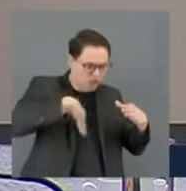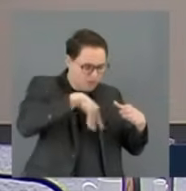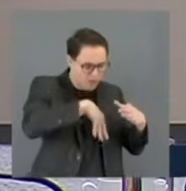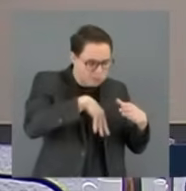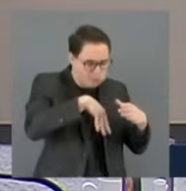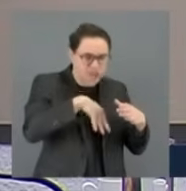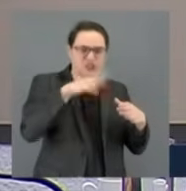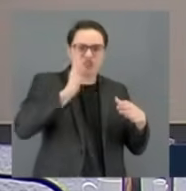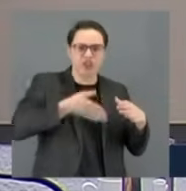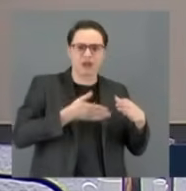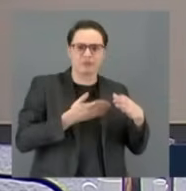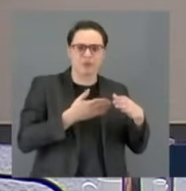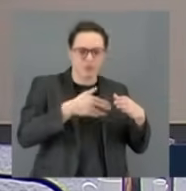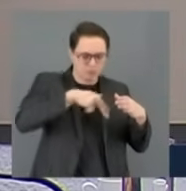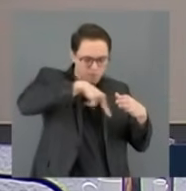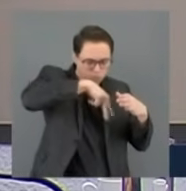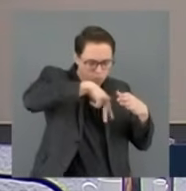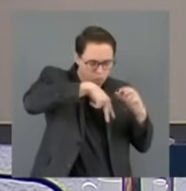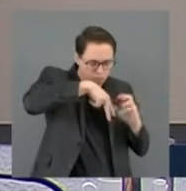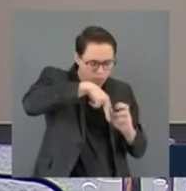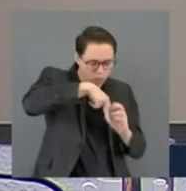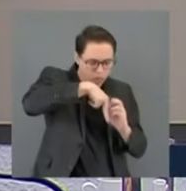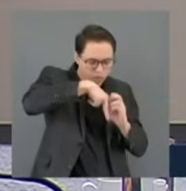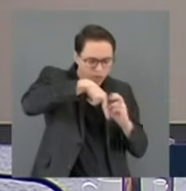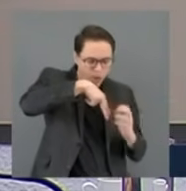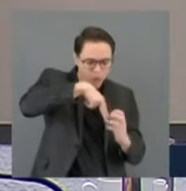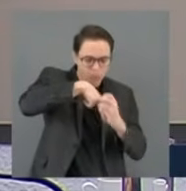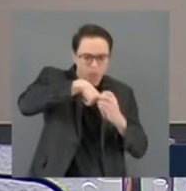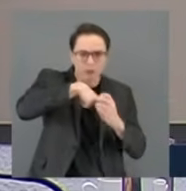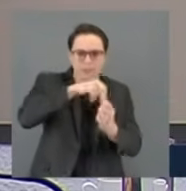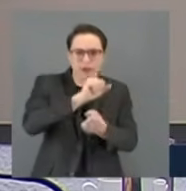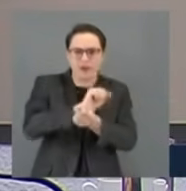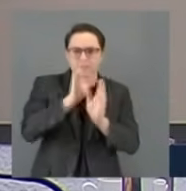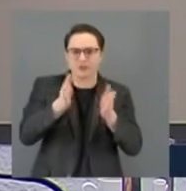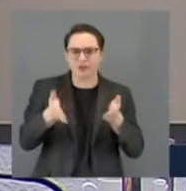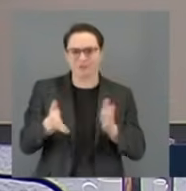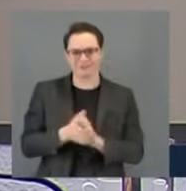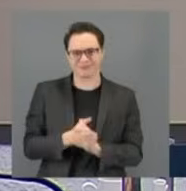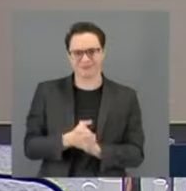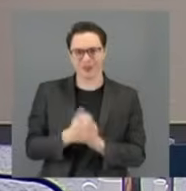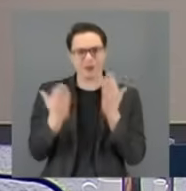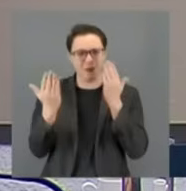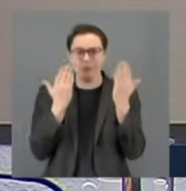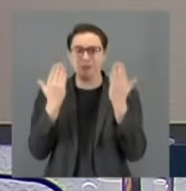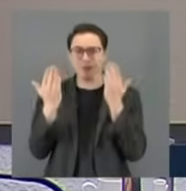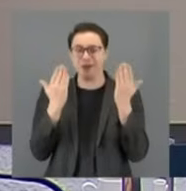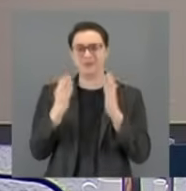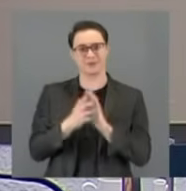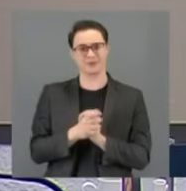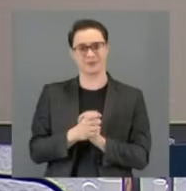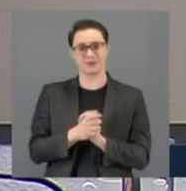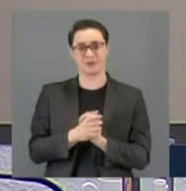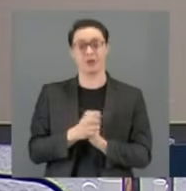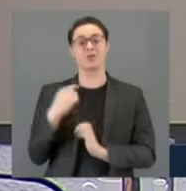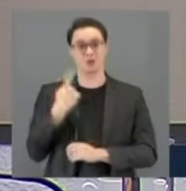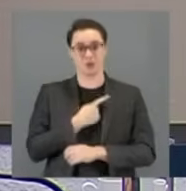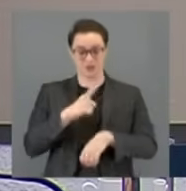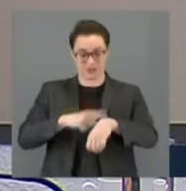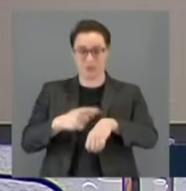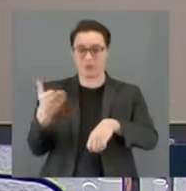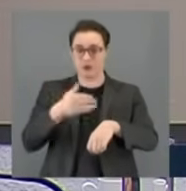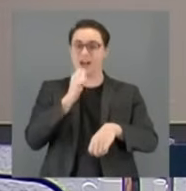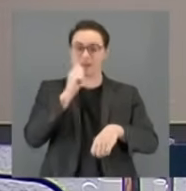sapo, mas nós temos ainda tempo de pular dessa panela fervente.